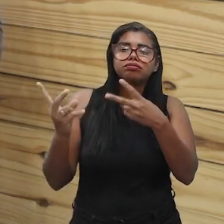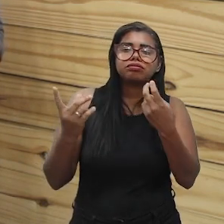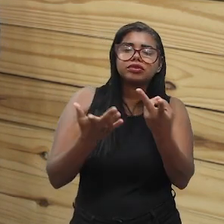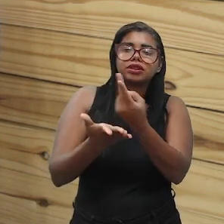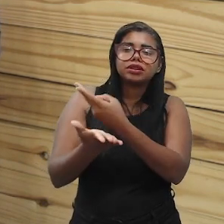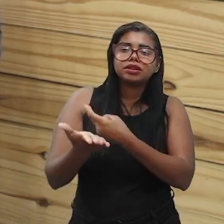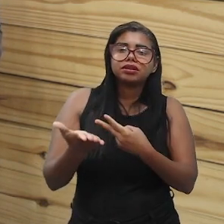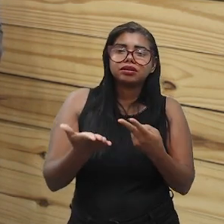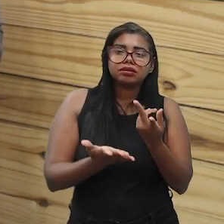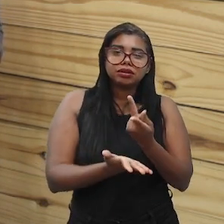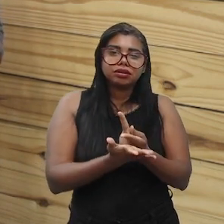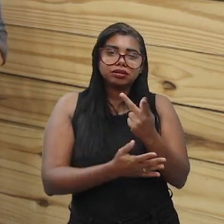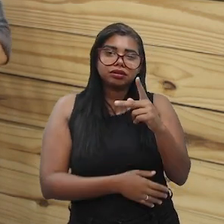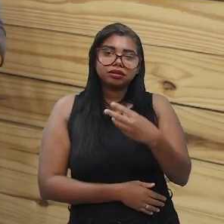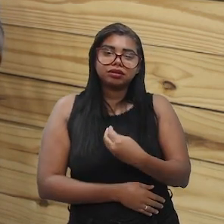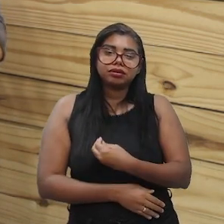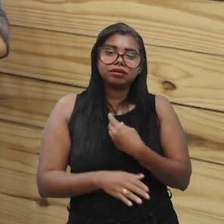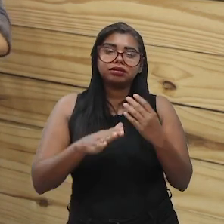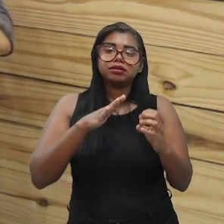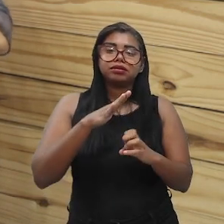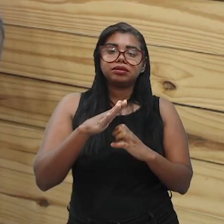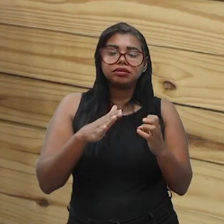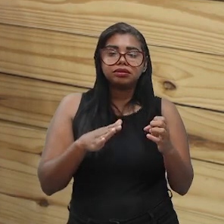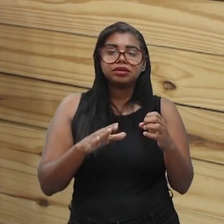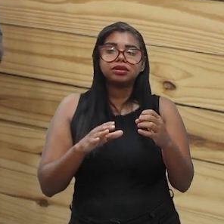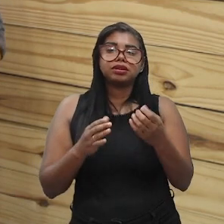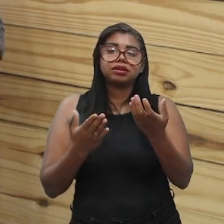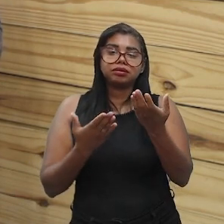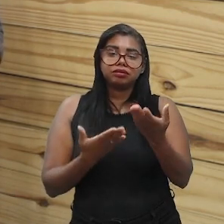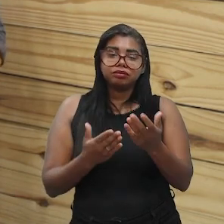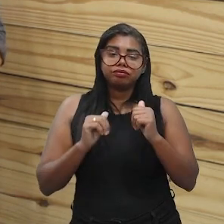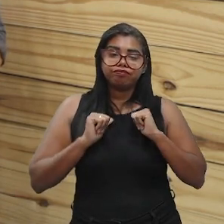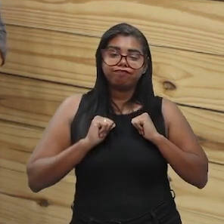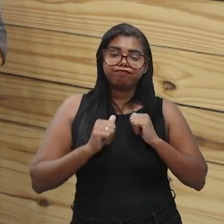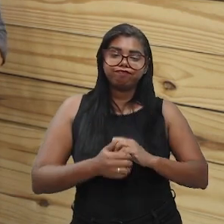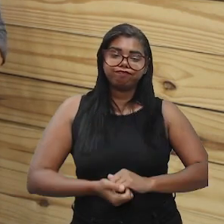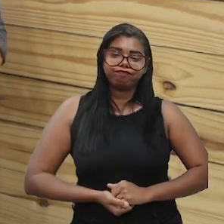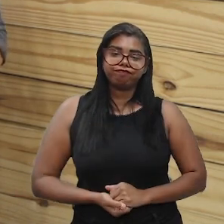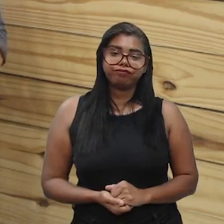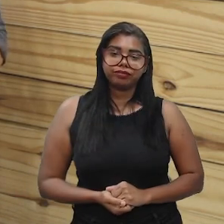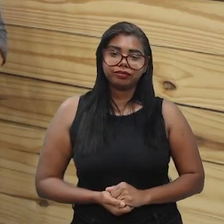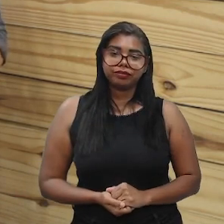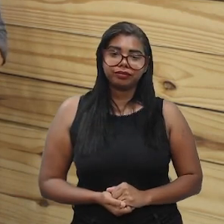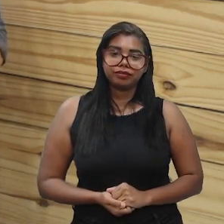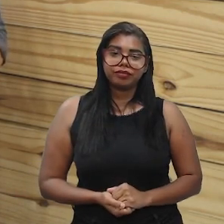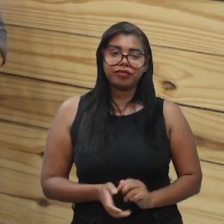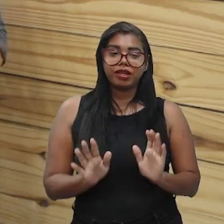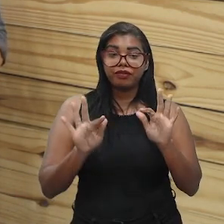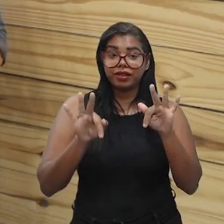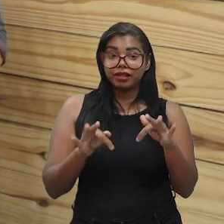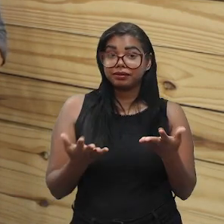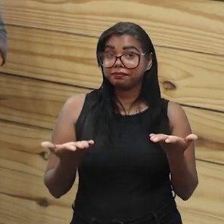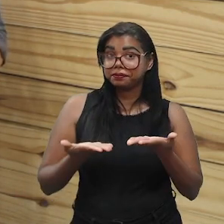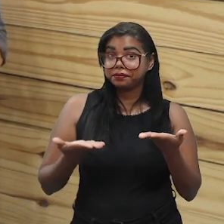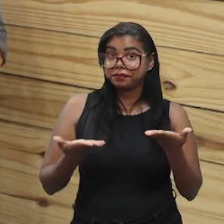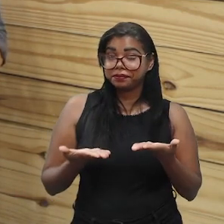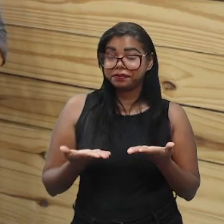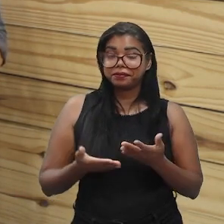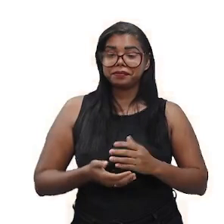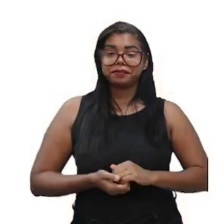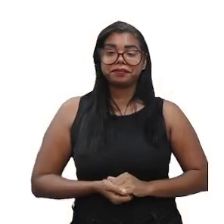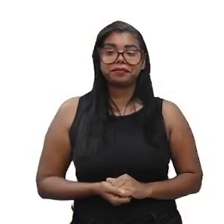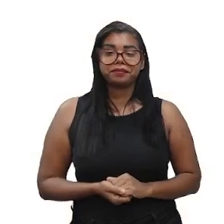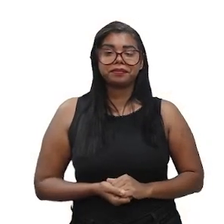importantes para isso, né? Para tentar tirar você dessa zona de conforto. E aí, para a gente finalizar, professor, qual